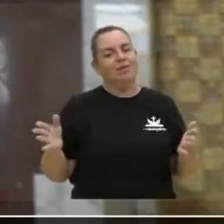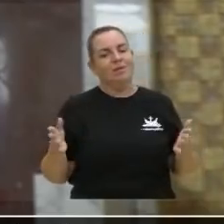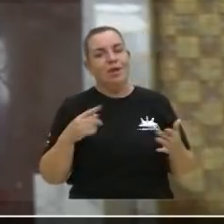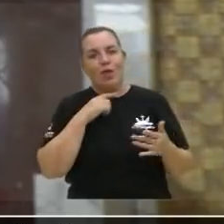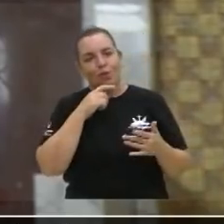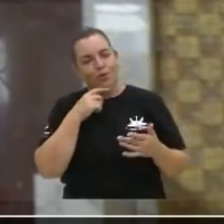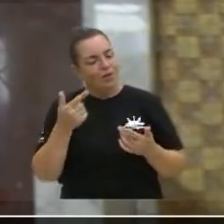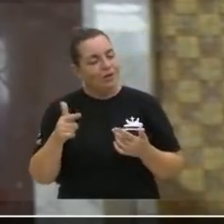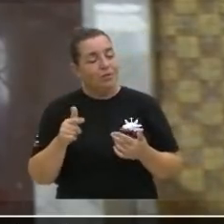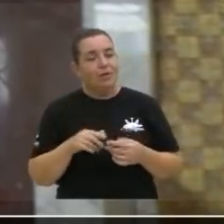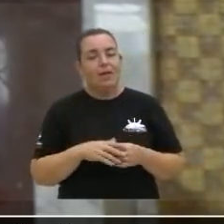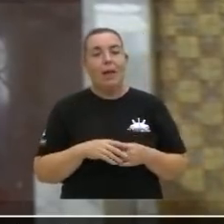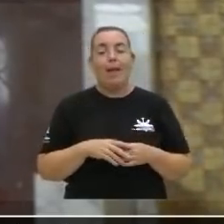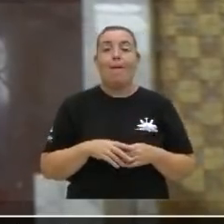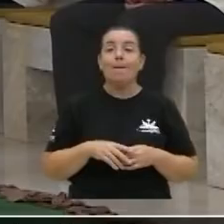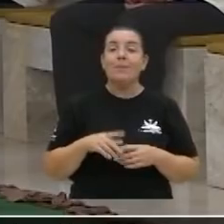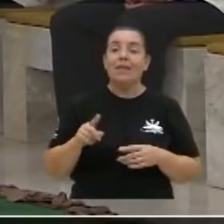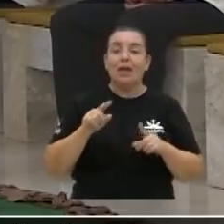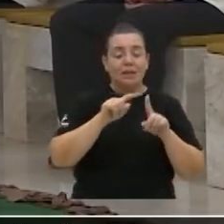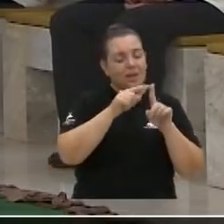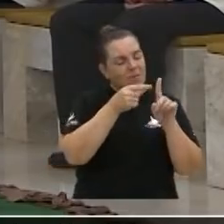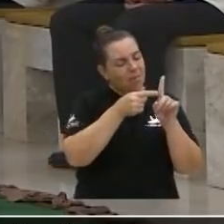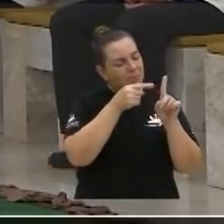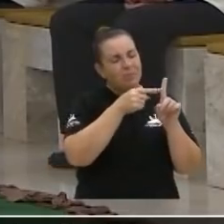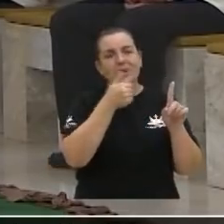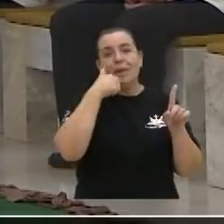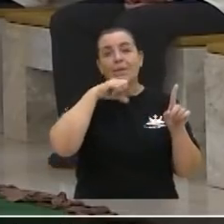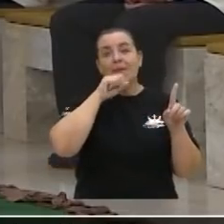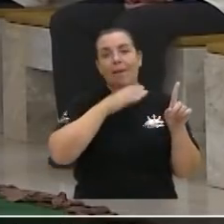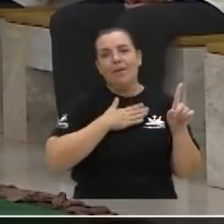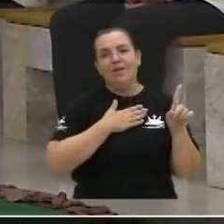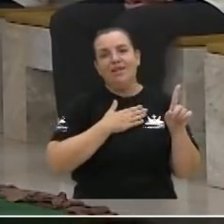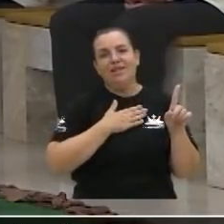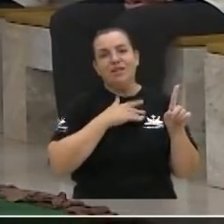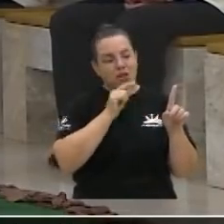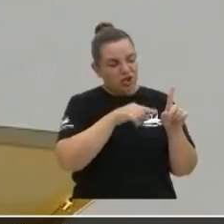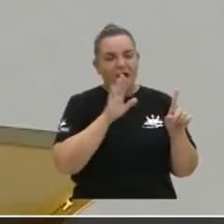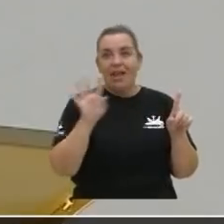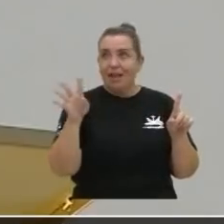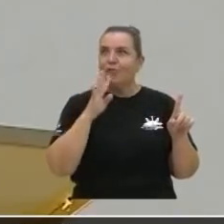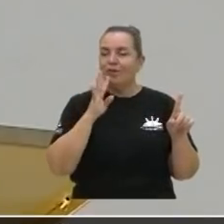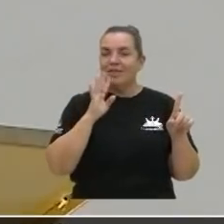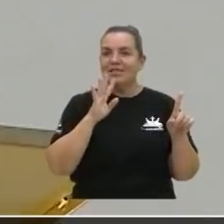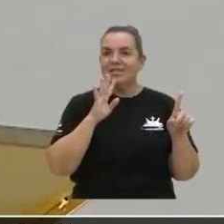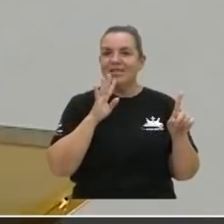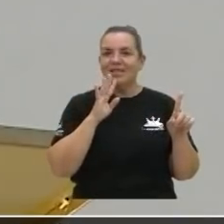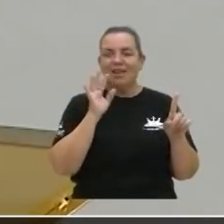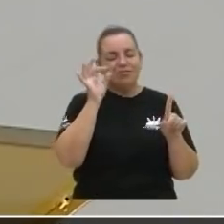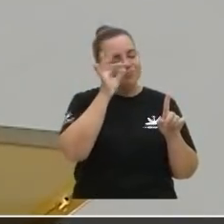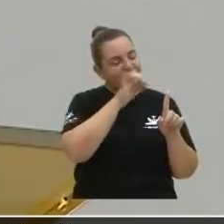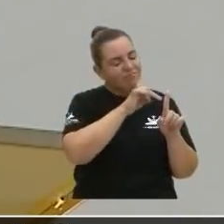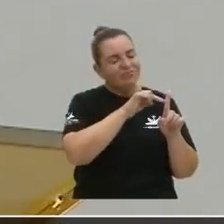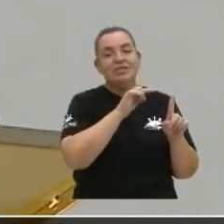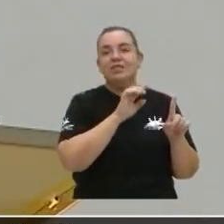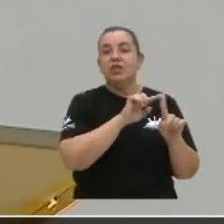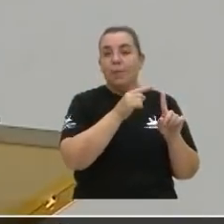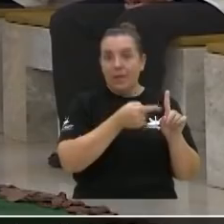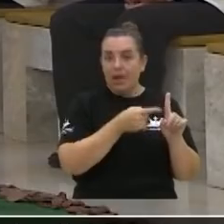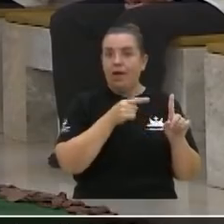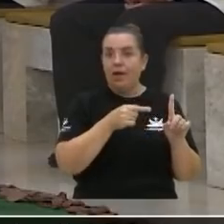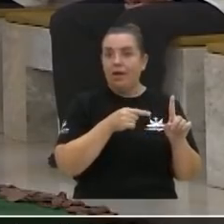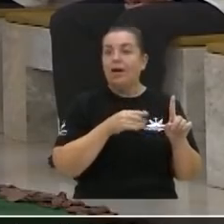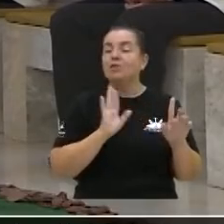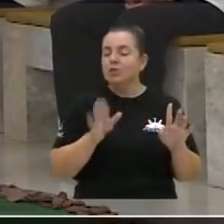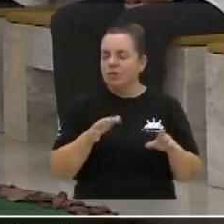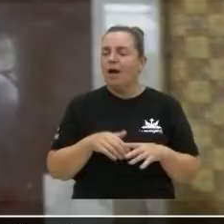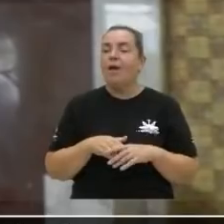dúvida. Desde o ventre materno, desde quando fomos concebidos, desde